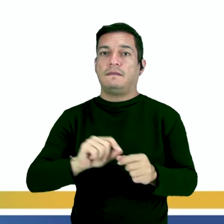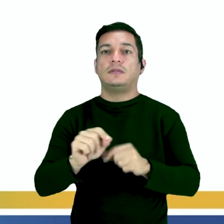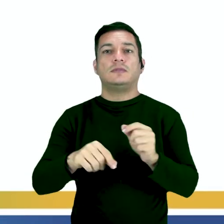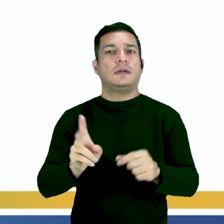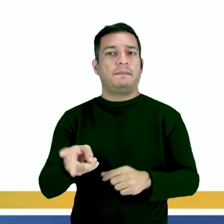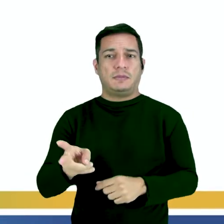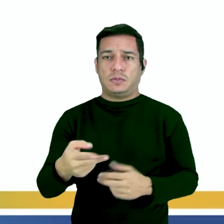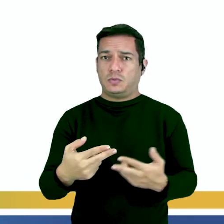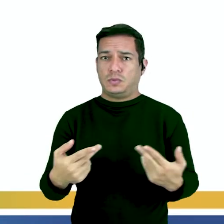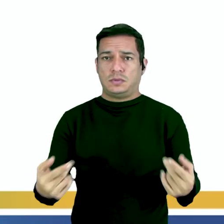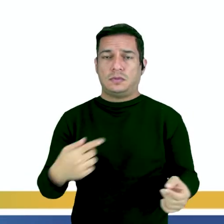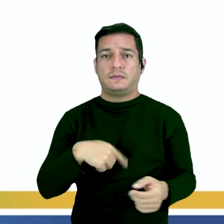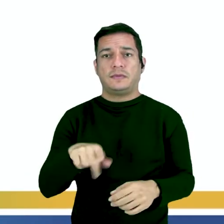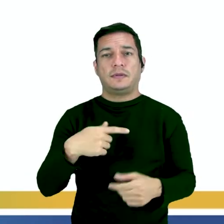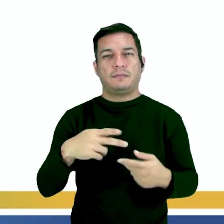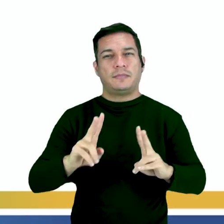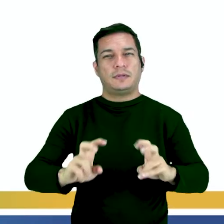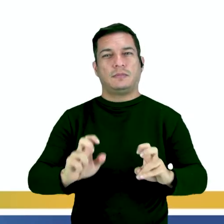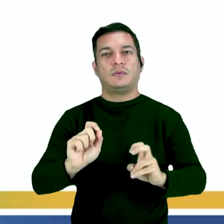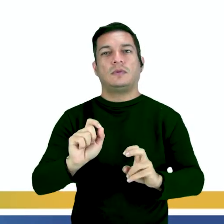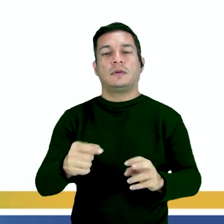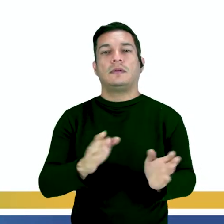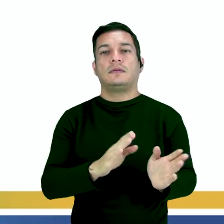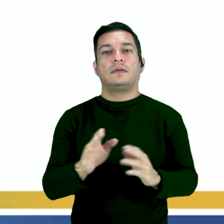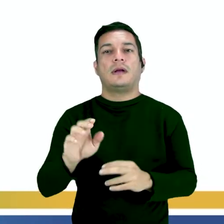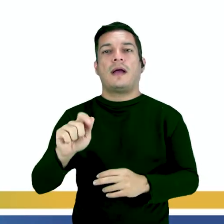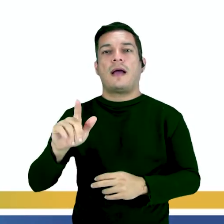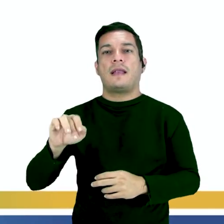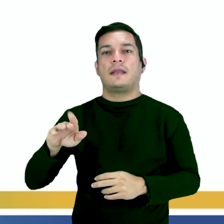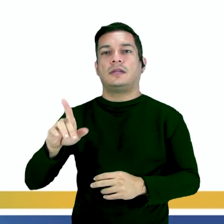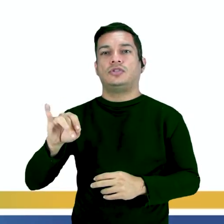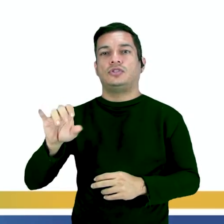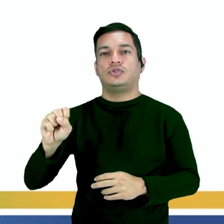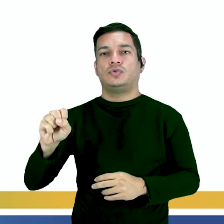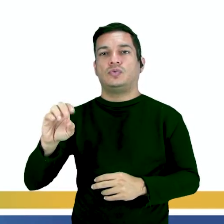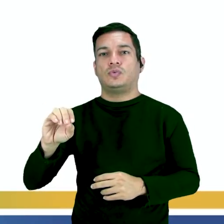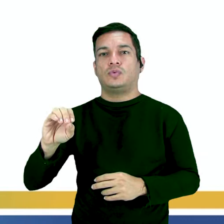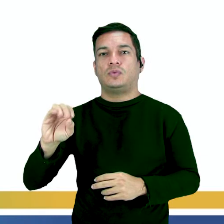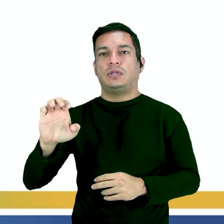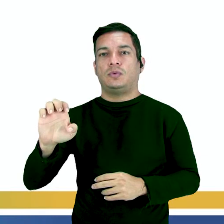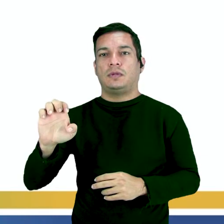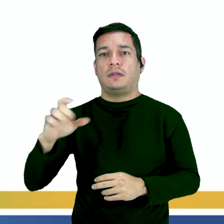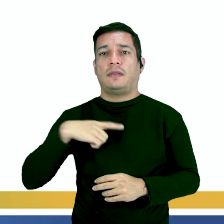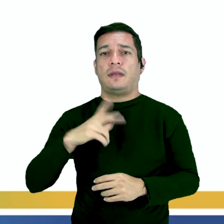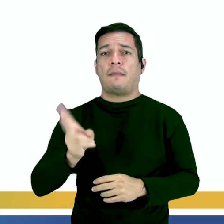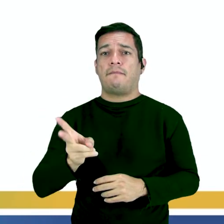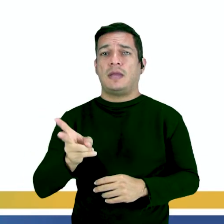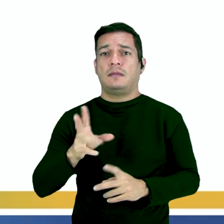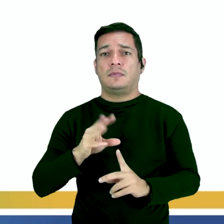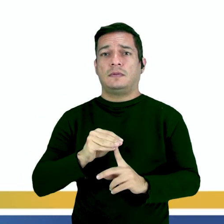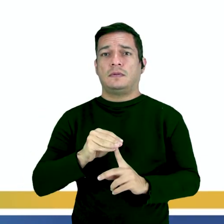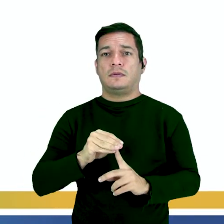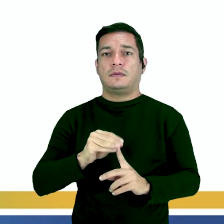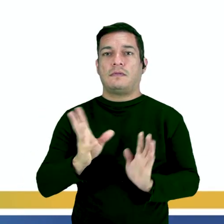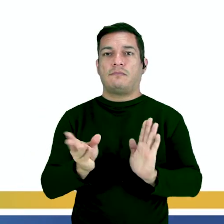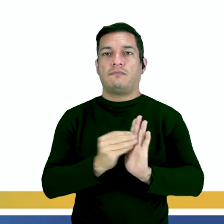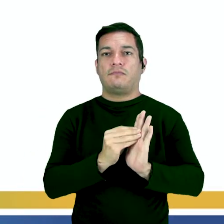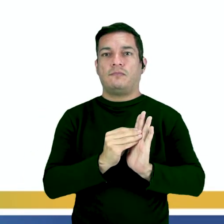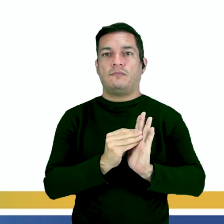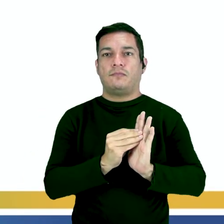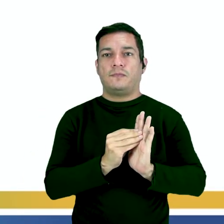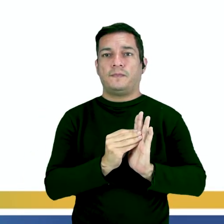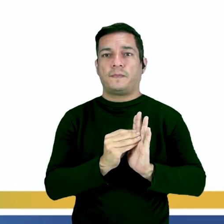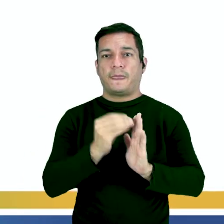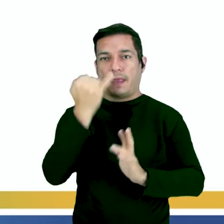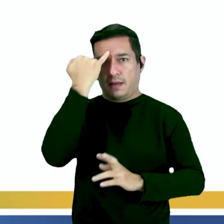mesmo. Você deve ter percebido que o além disso e o e tem ali a mesma função, é adicionar. A ideia